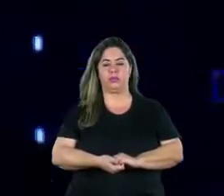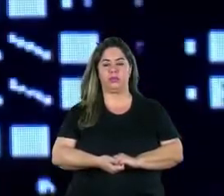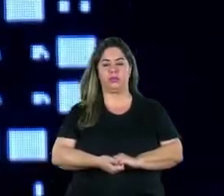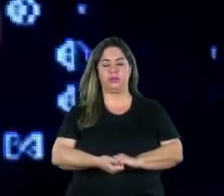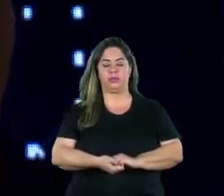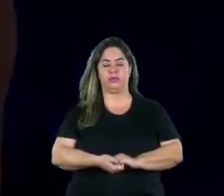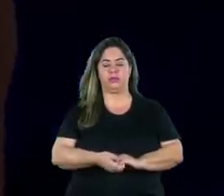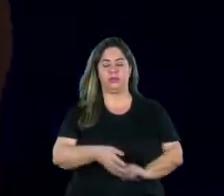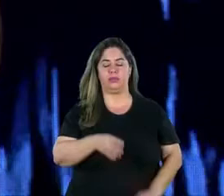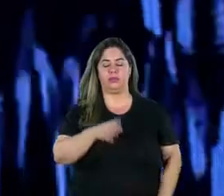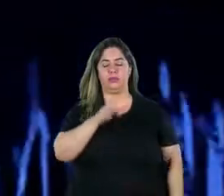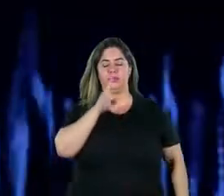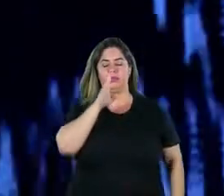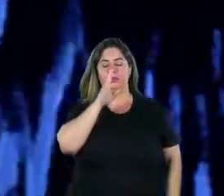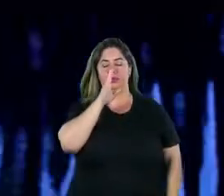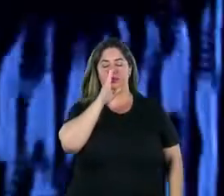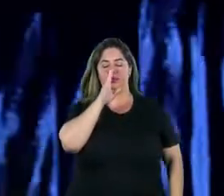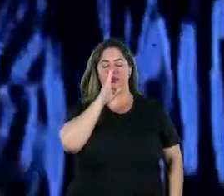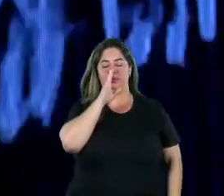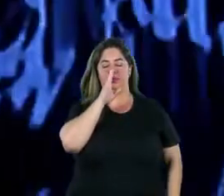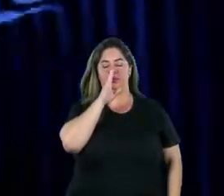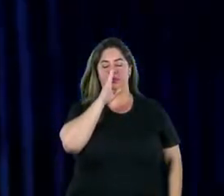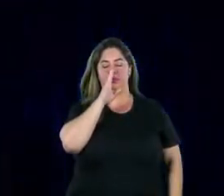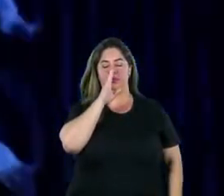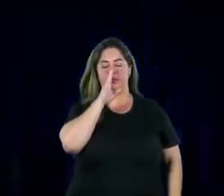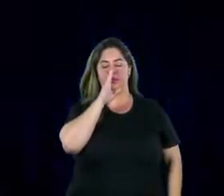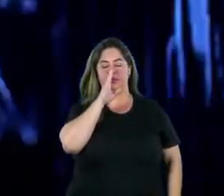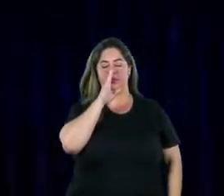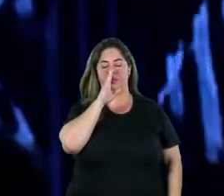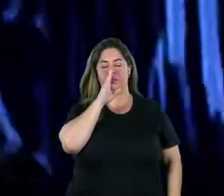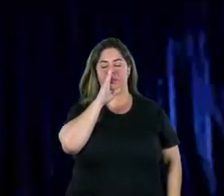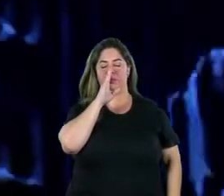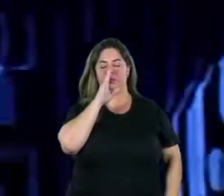O silêncio não se lê.